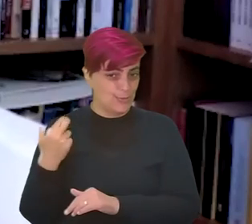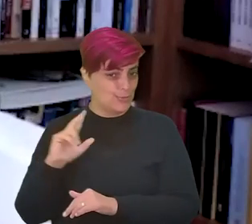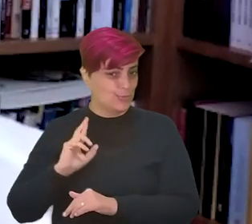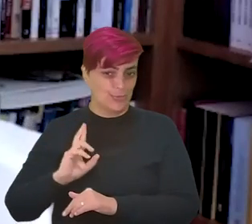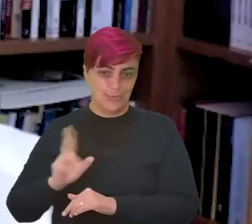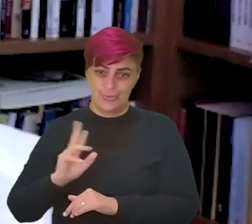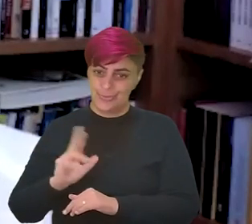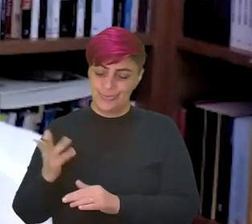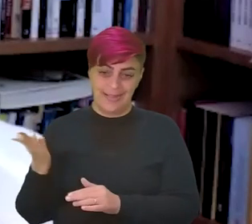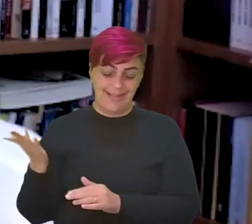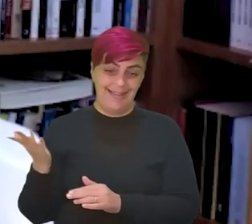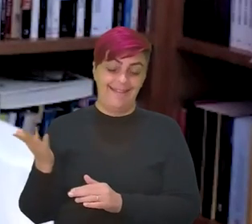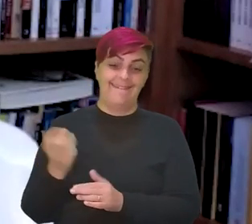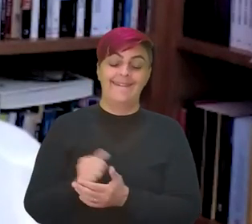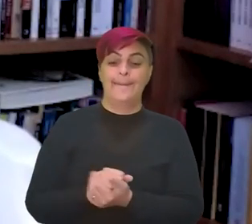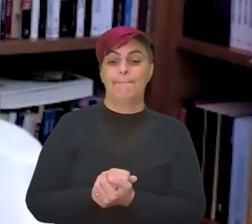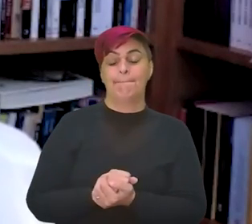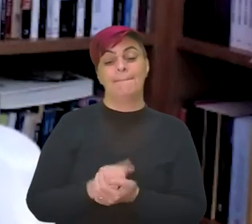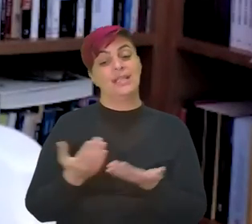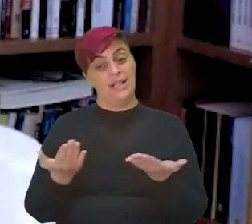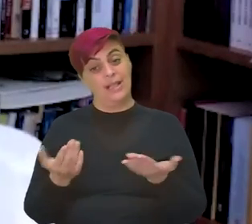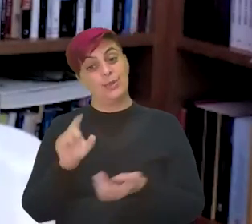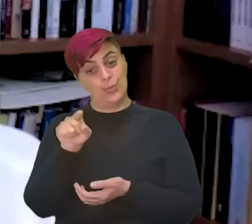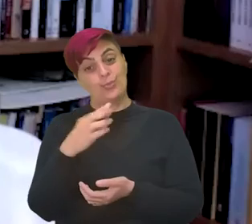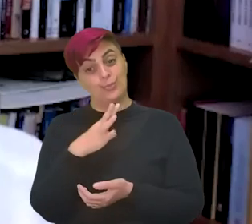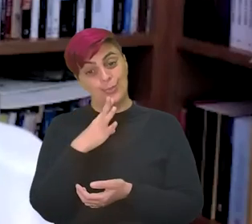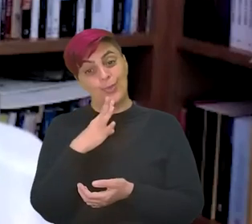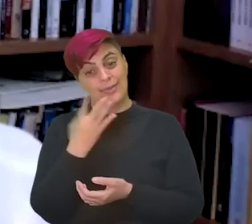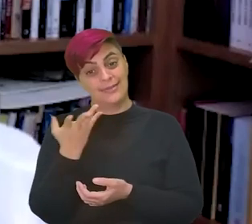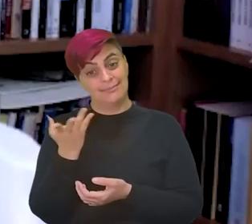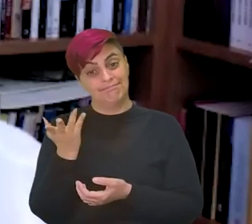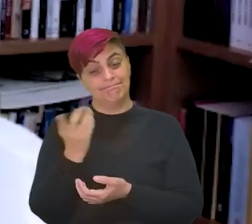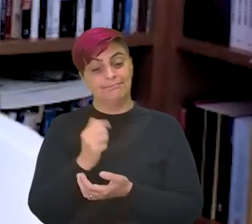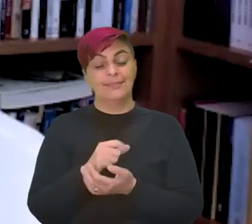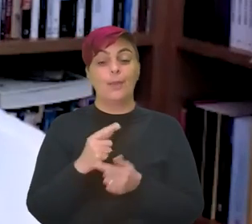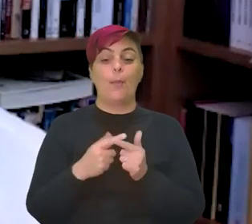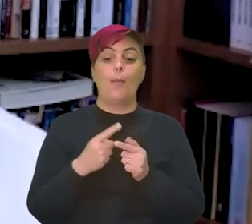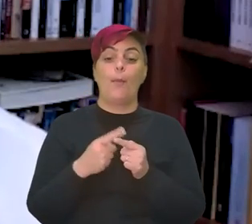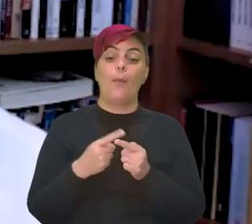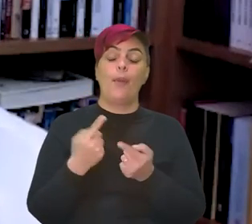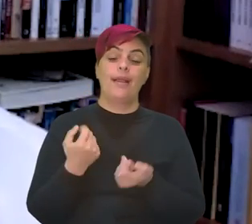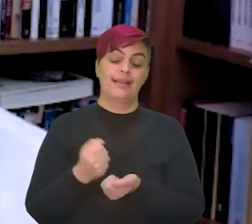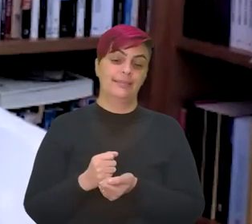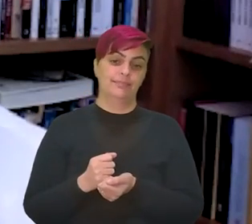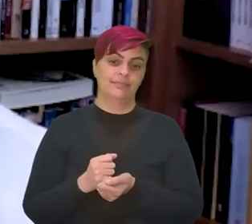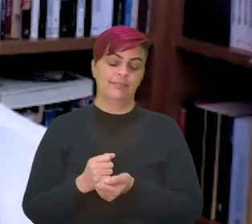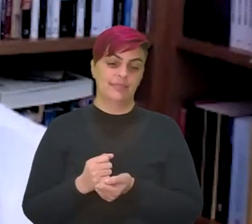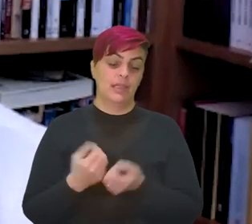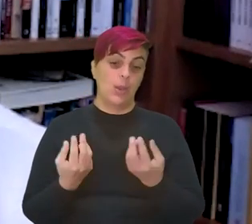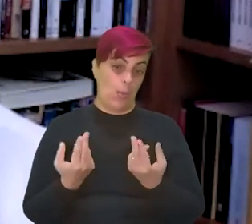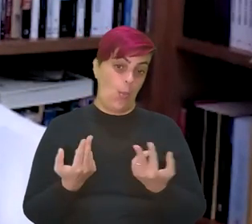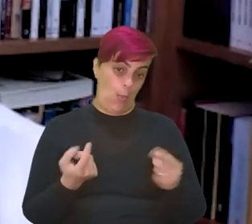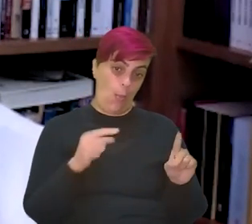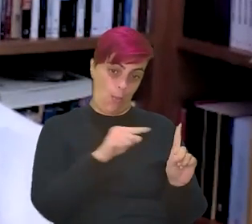eu escrevi longamente sobre isso, e obviamente você conhece, porque,